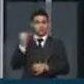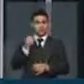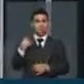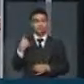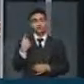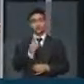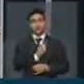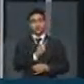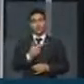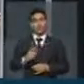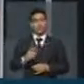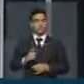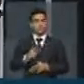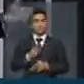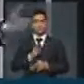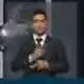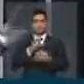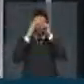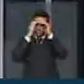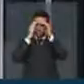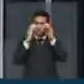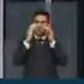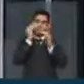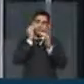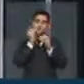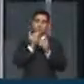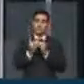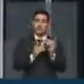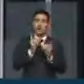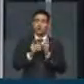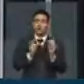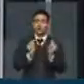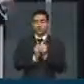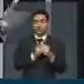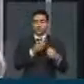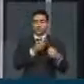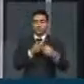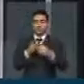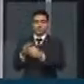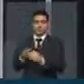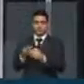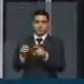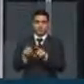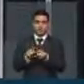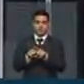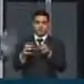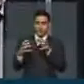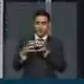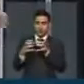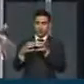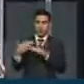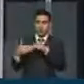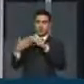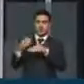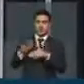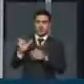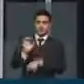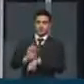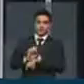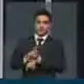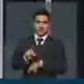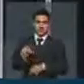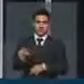de forma muito respeitosa indo dialogar com os nossos municípios e com as forças progressistas daquele estado entendemos que esse